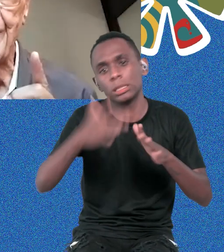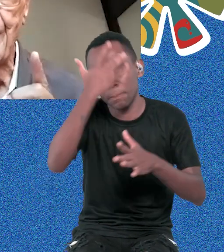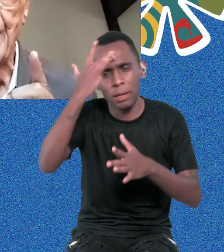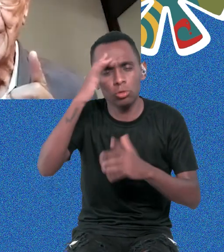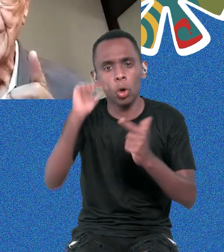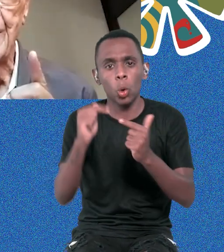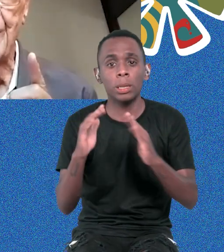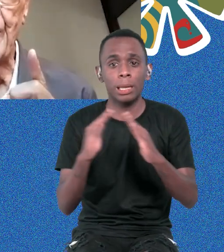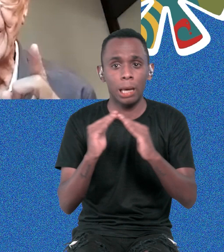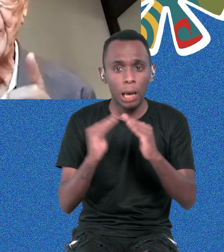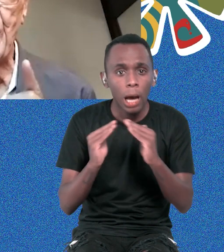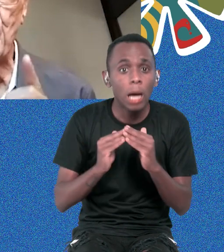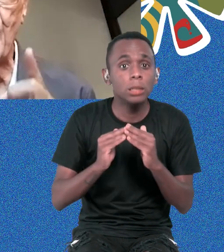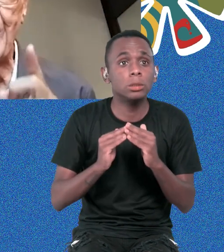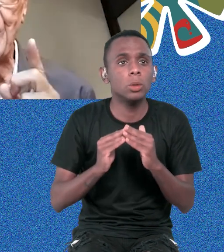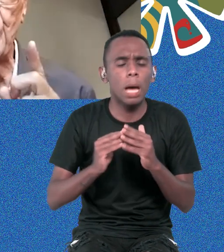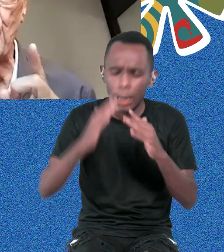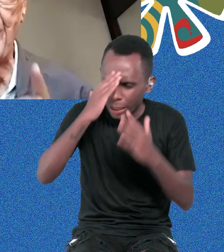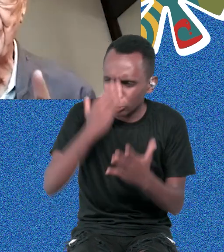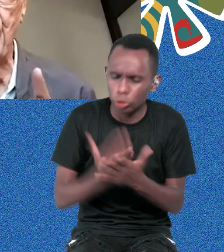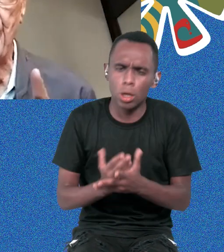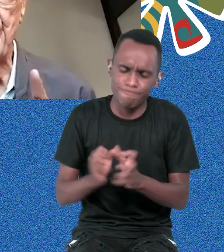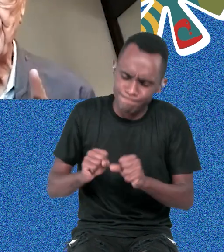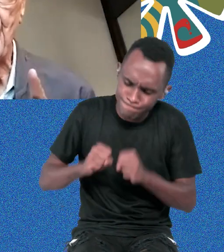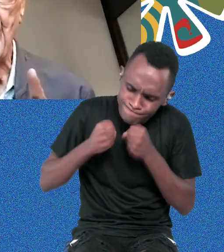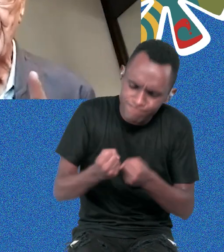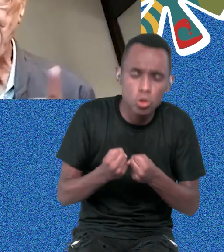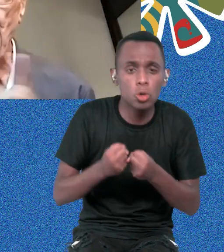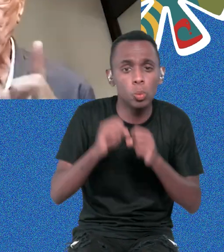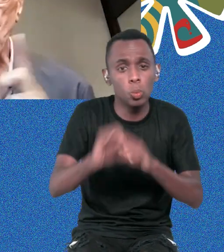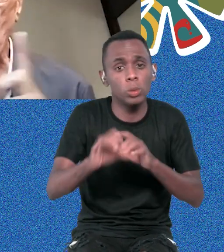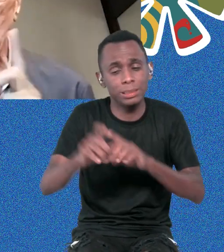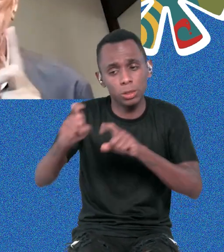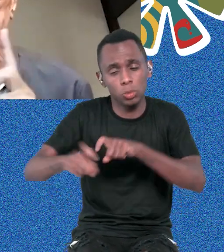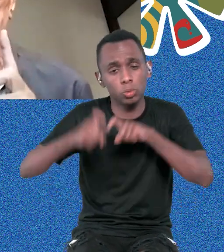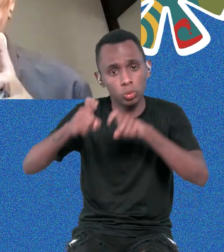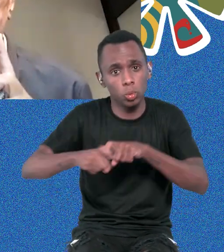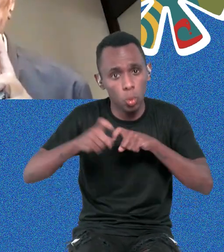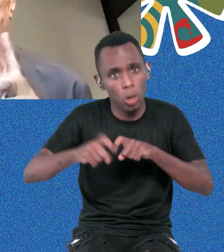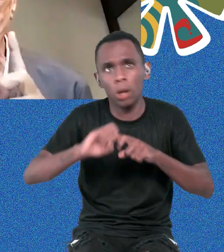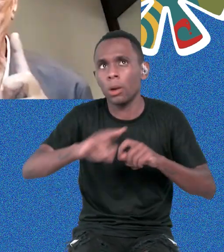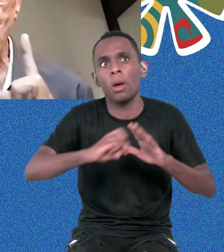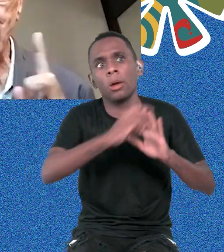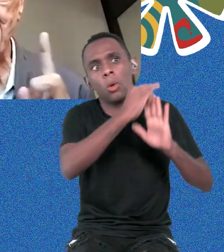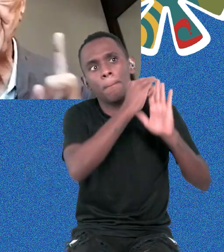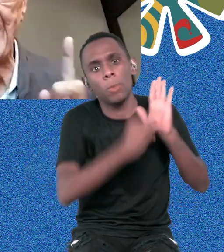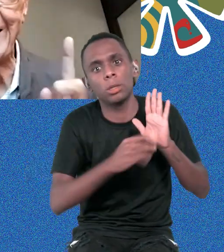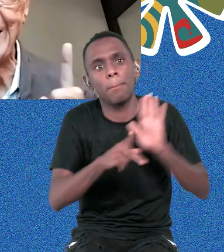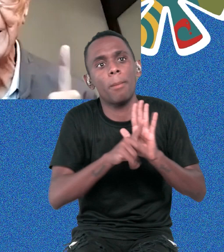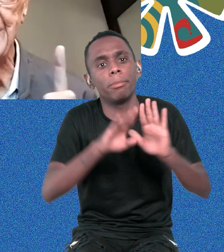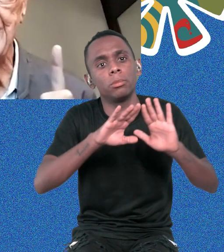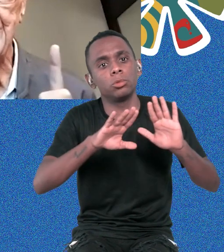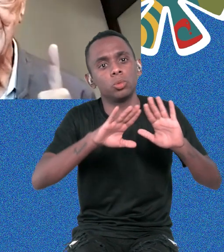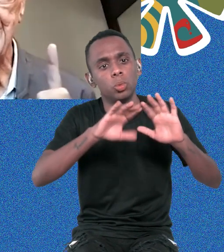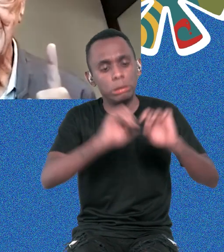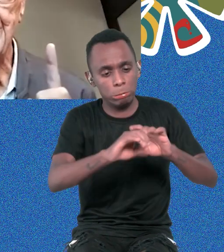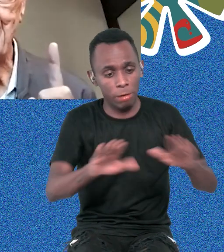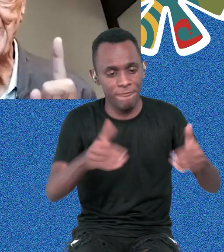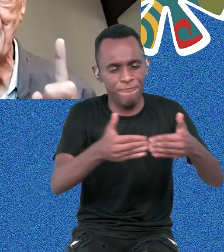terra, defendendo a educação do campo, não nos moldes da educação fechada,